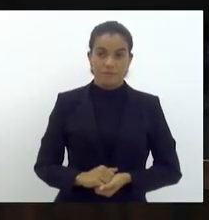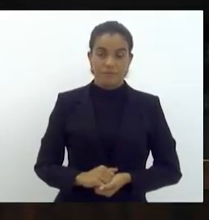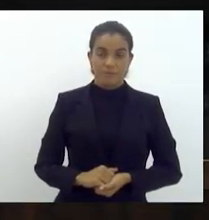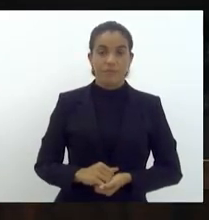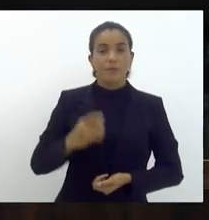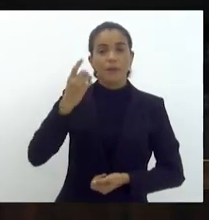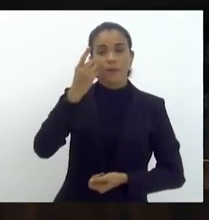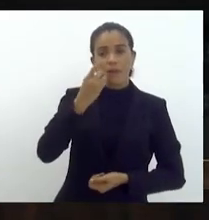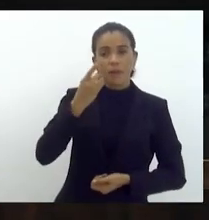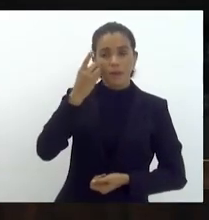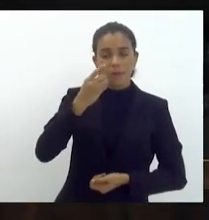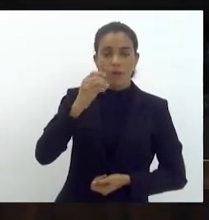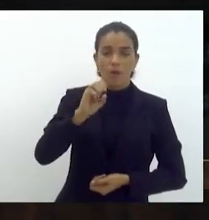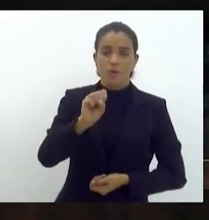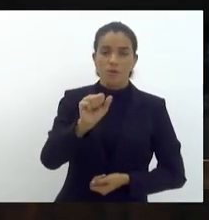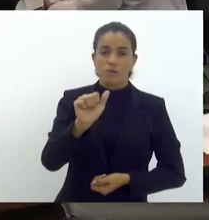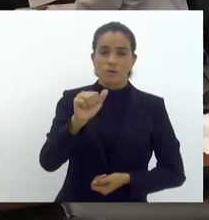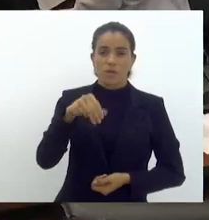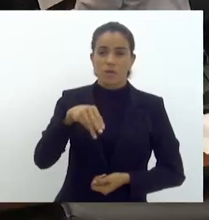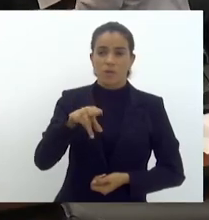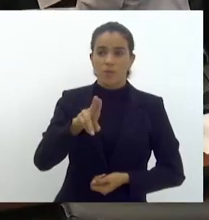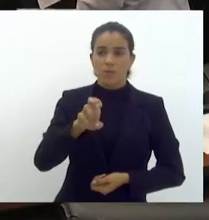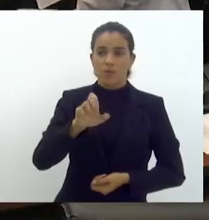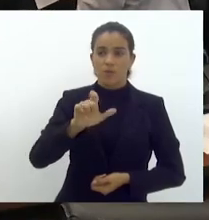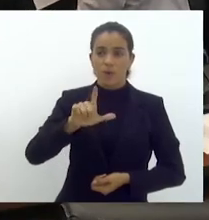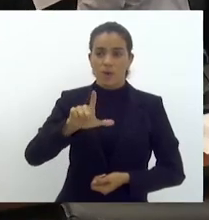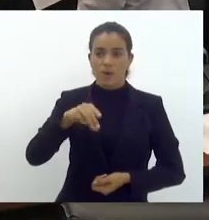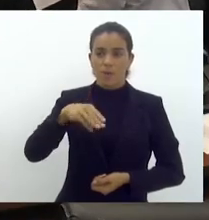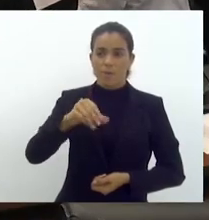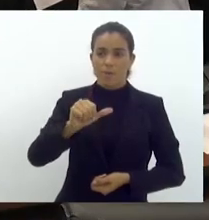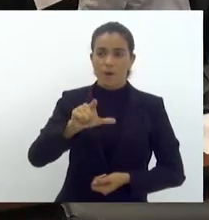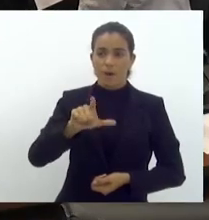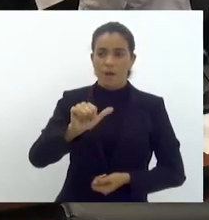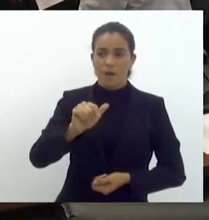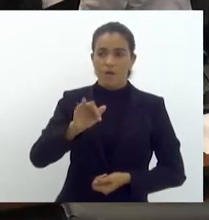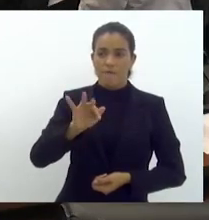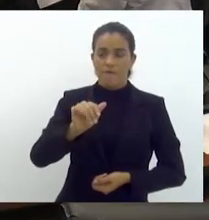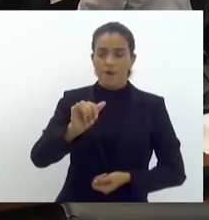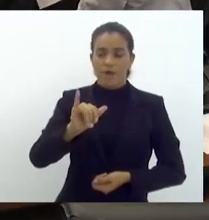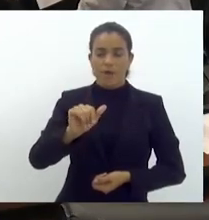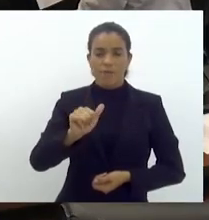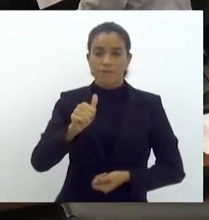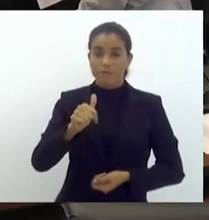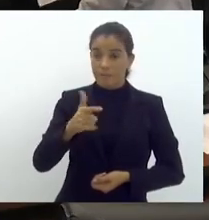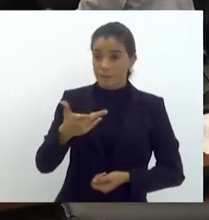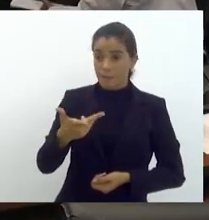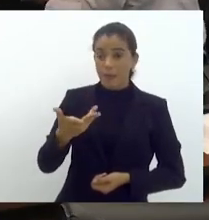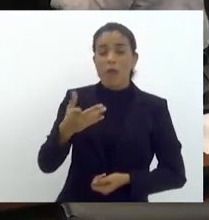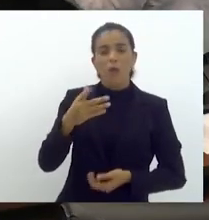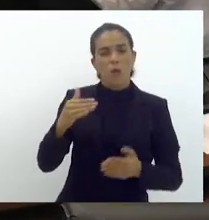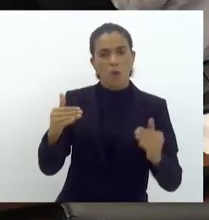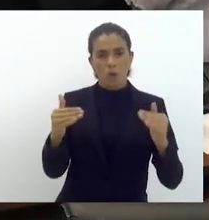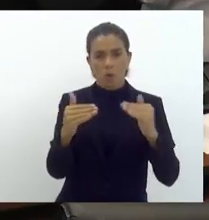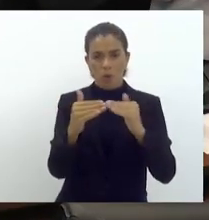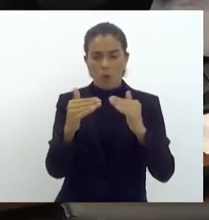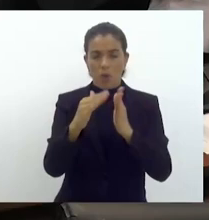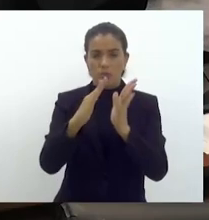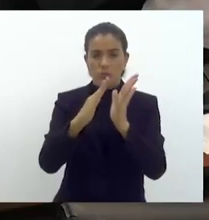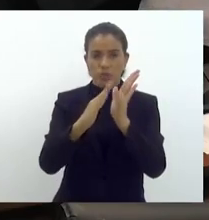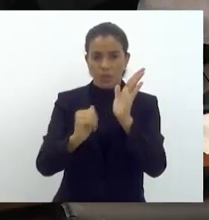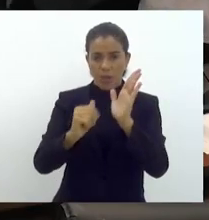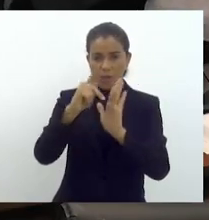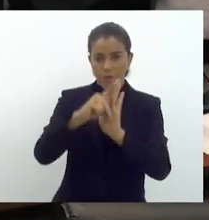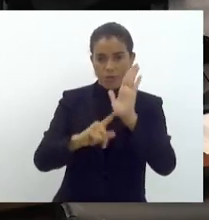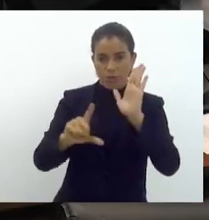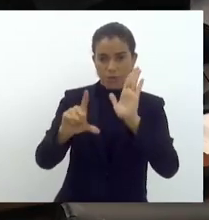Deputado Samuel Malafaia por favor atendendo a seu pedido eu concordo em retirar o meu